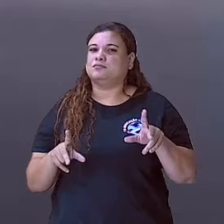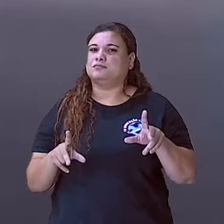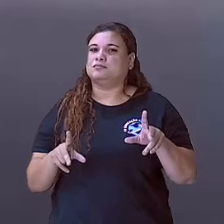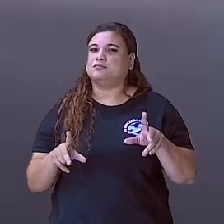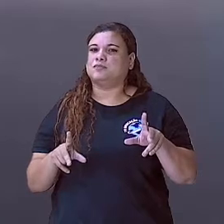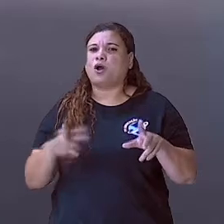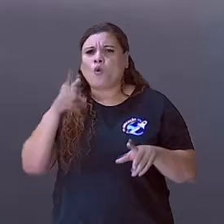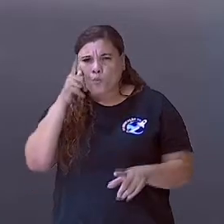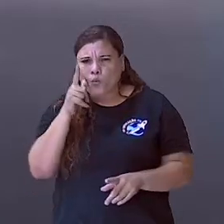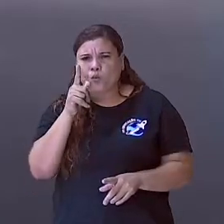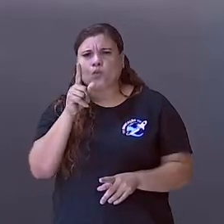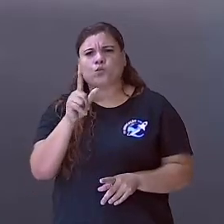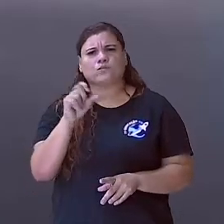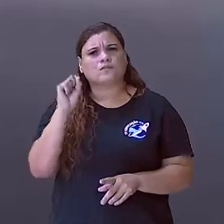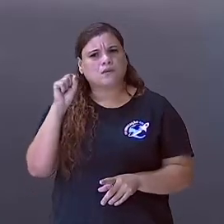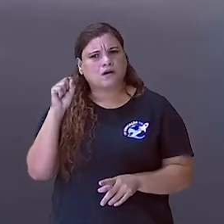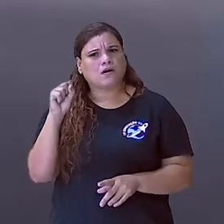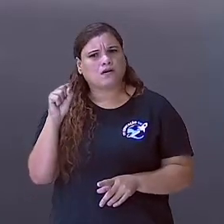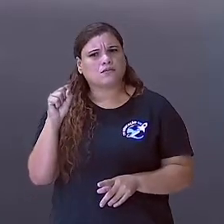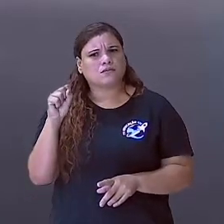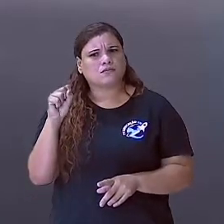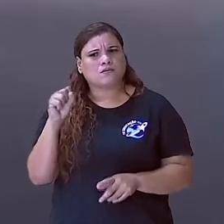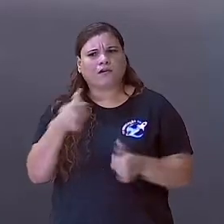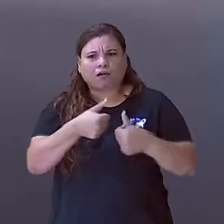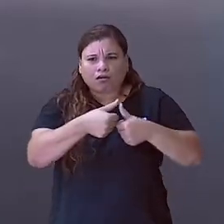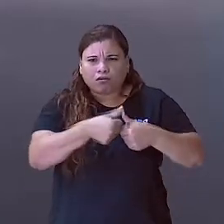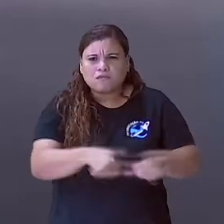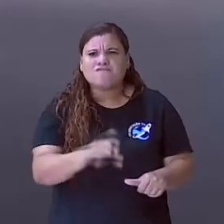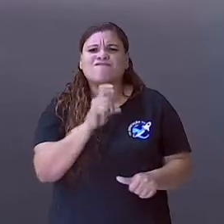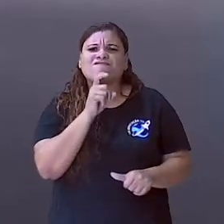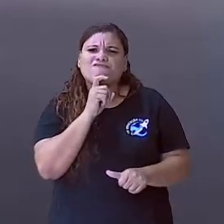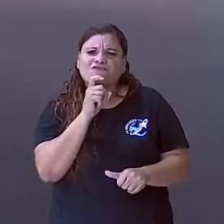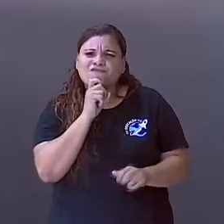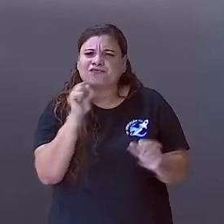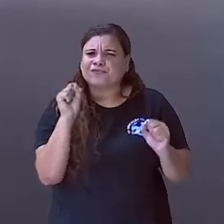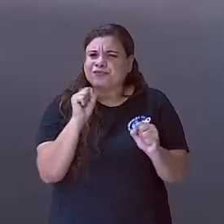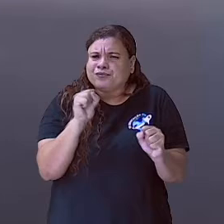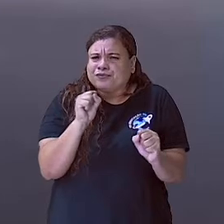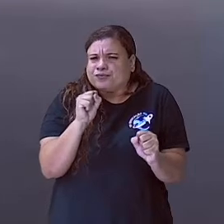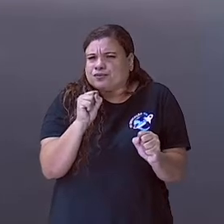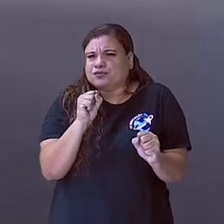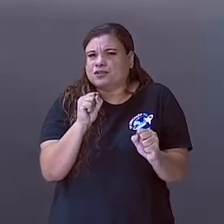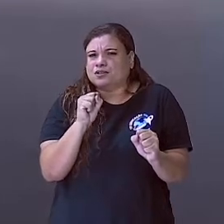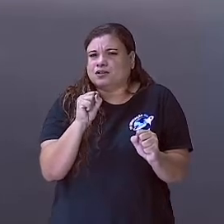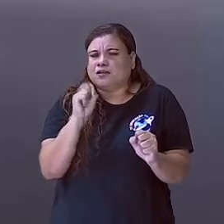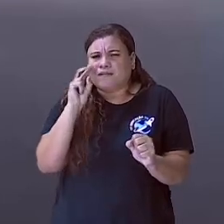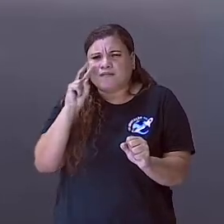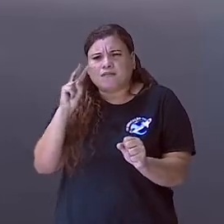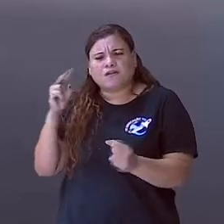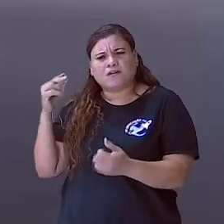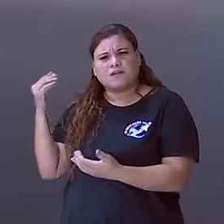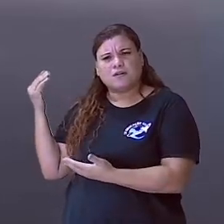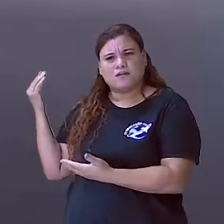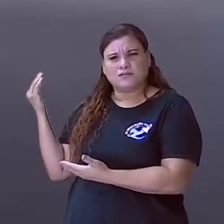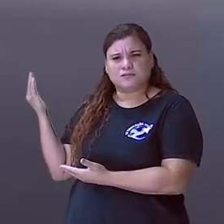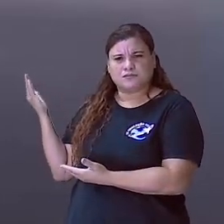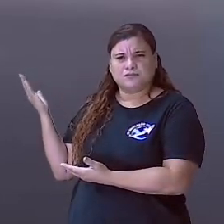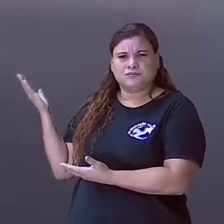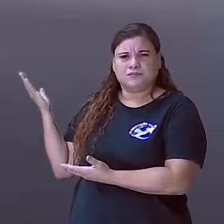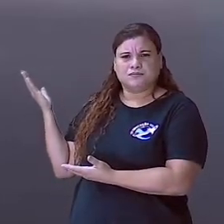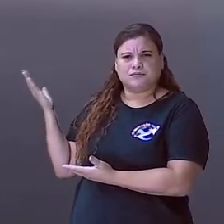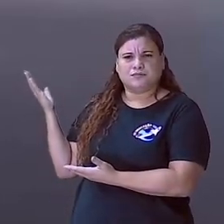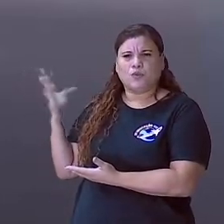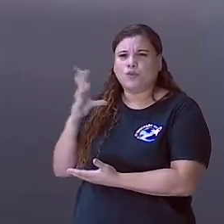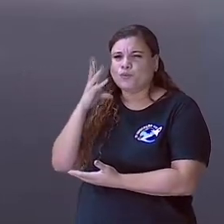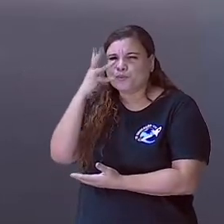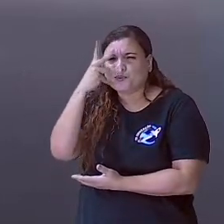ao frio, que é muito intenso. E essa imagem que você está vendo aí é uma imagem muito bonita e é o